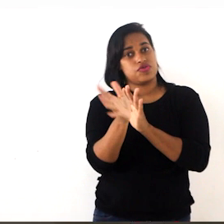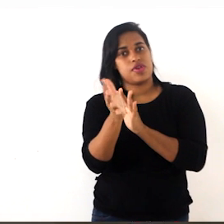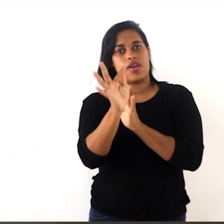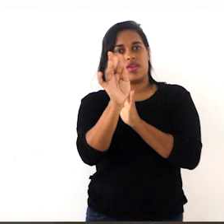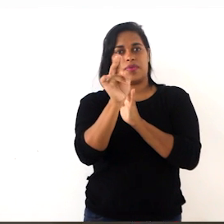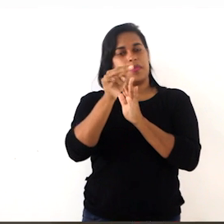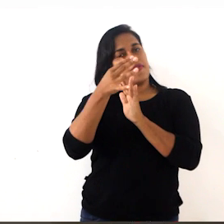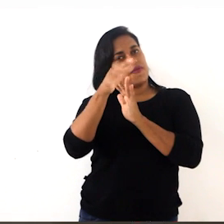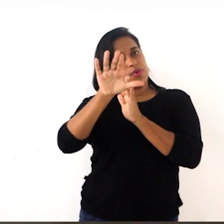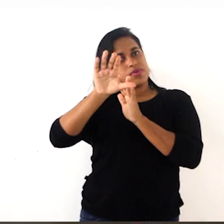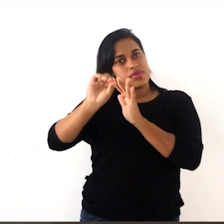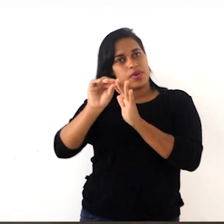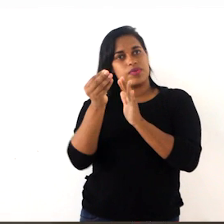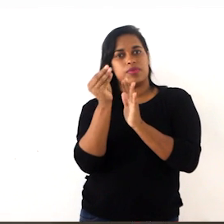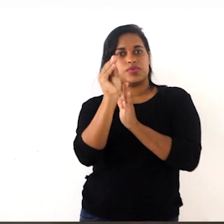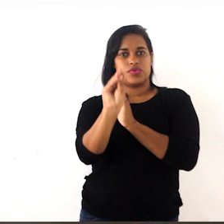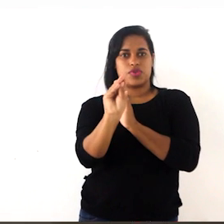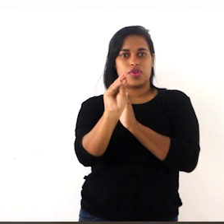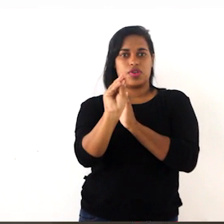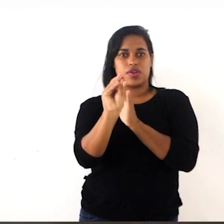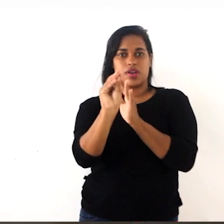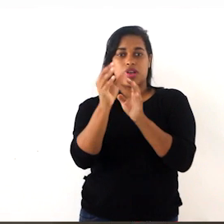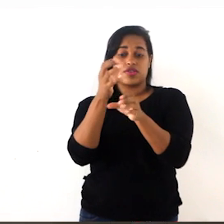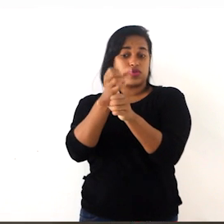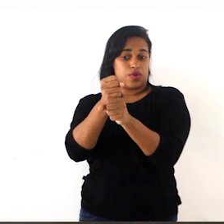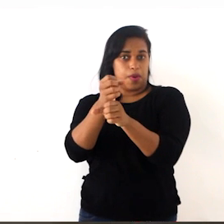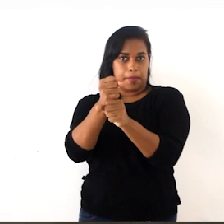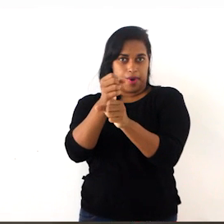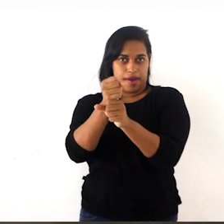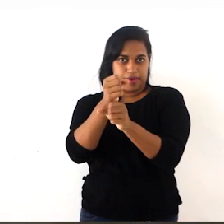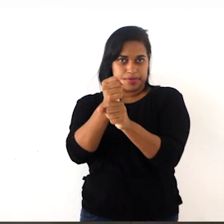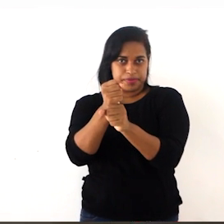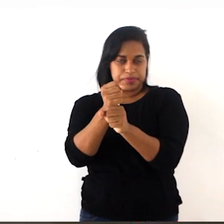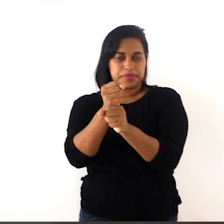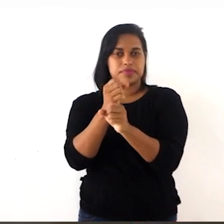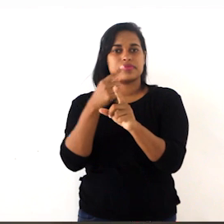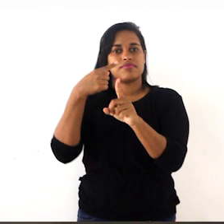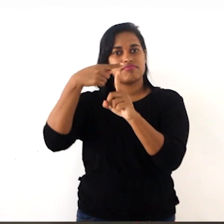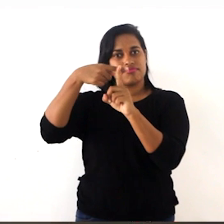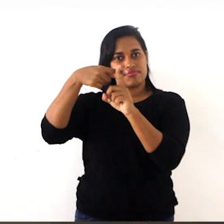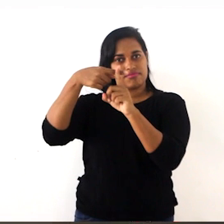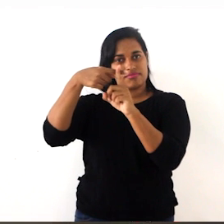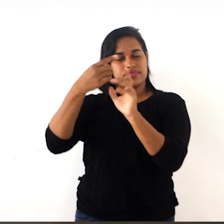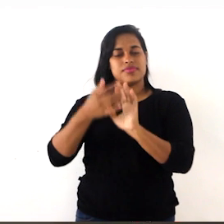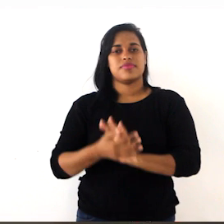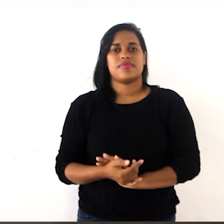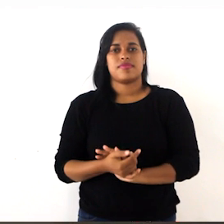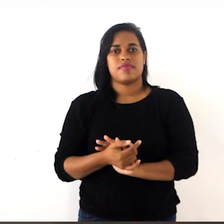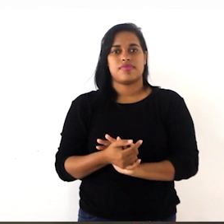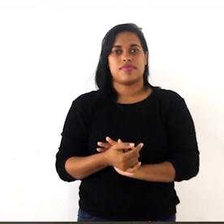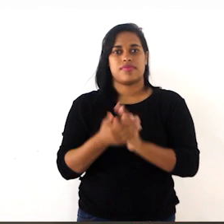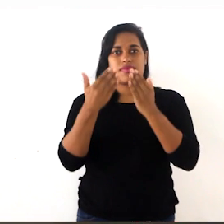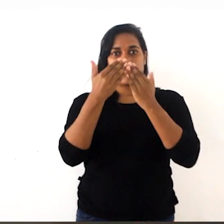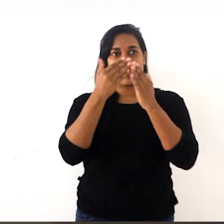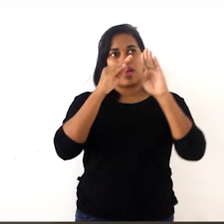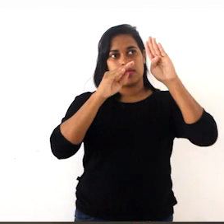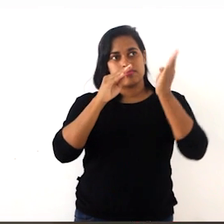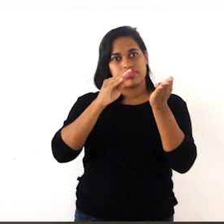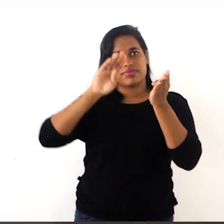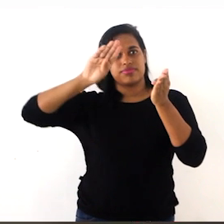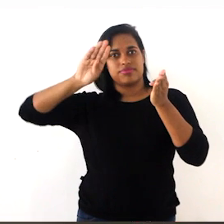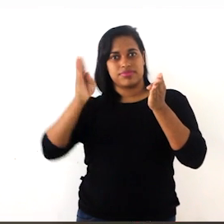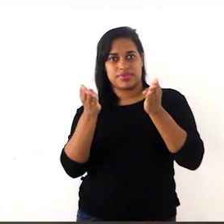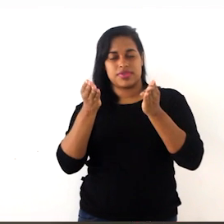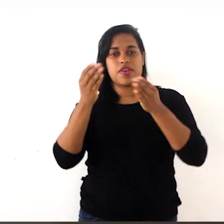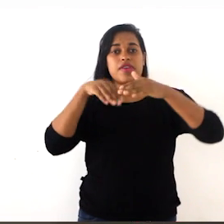função. Então vamos colocar aqui soma. Depois disso a gente tem um abre e fecha parêntese